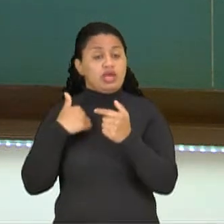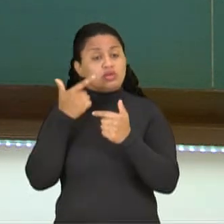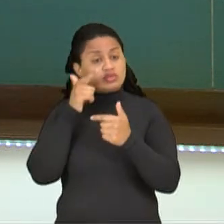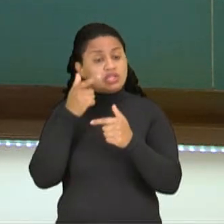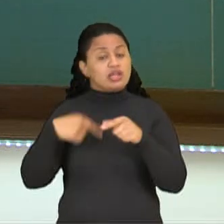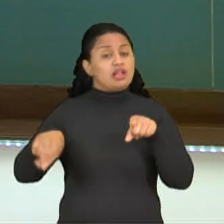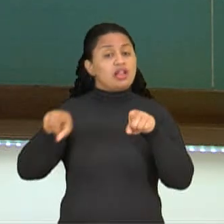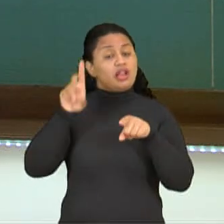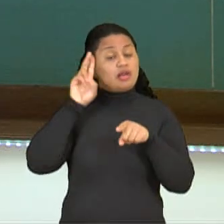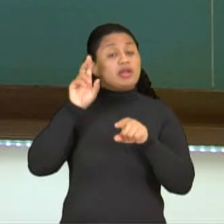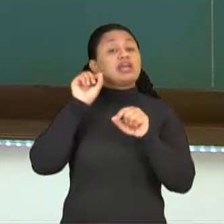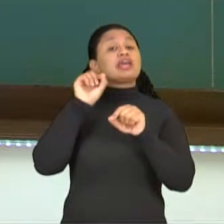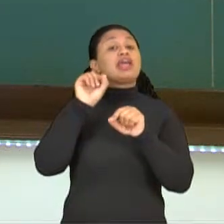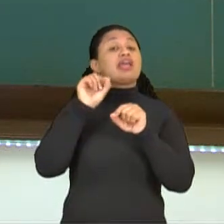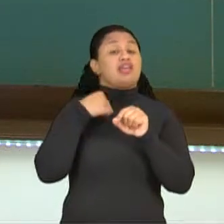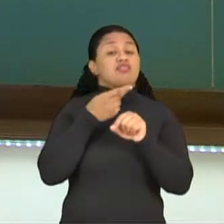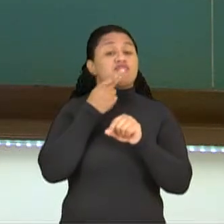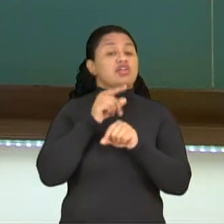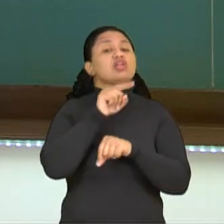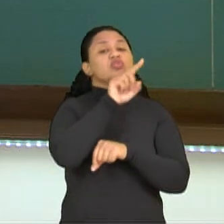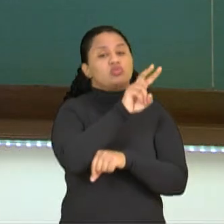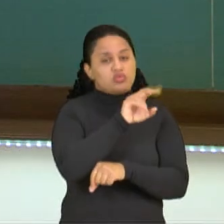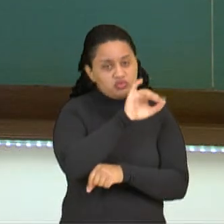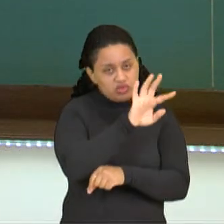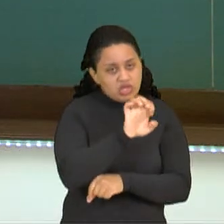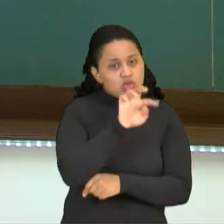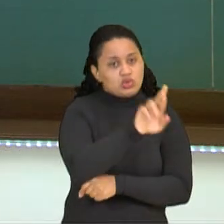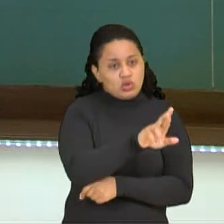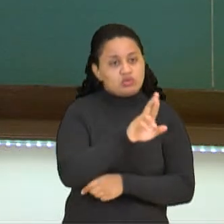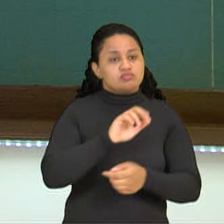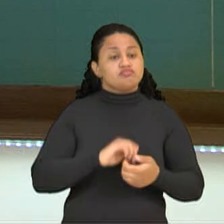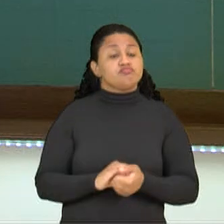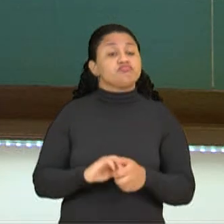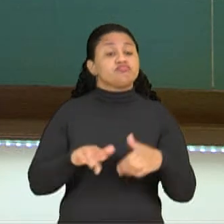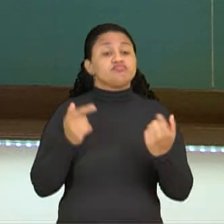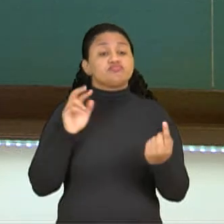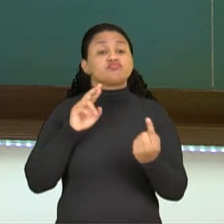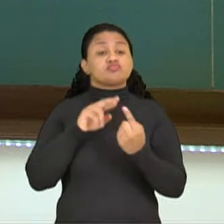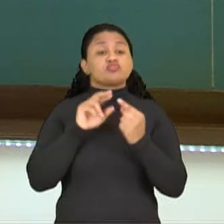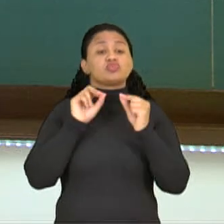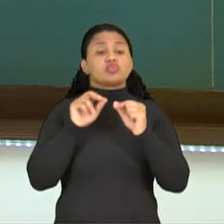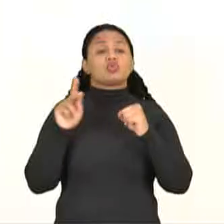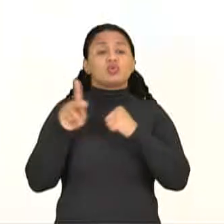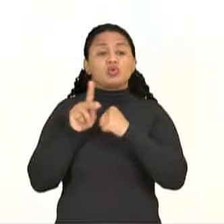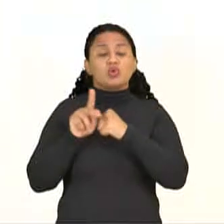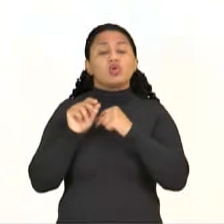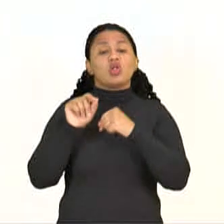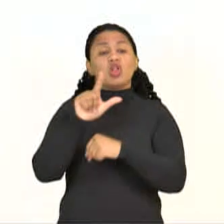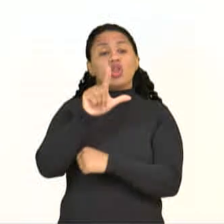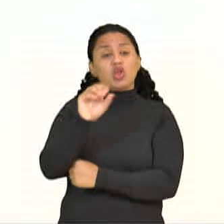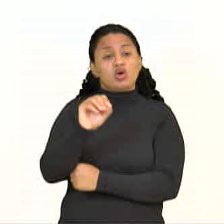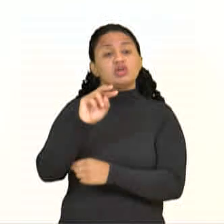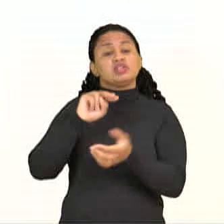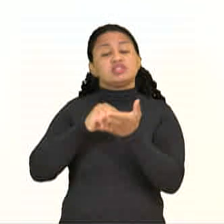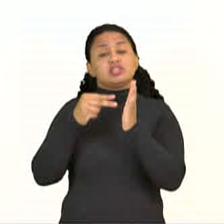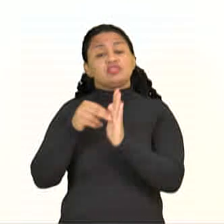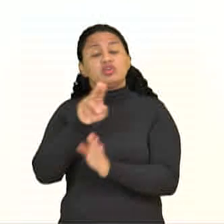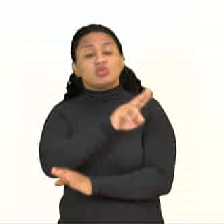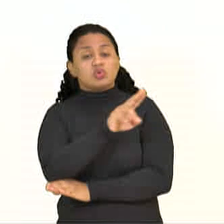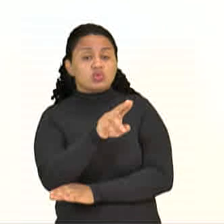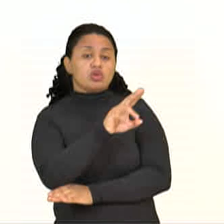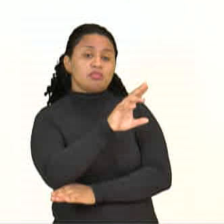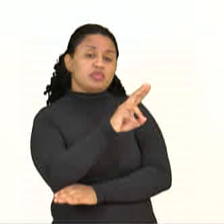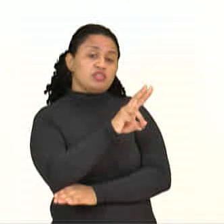retomá-lo. De modo bastante elegante, inclusive. Qual é o referente, então? O referente do pronome lo é o nome